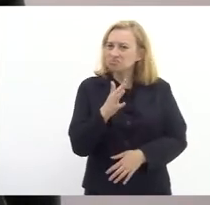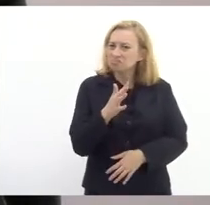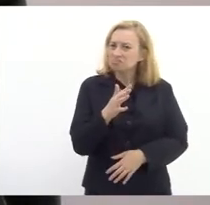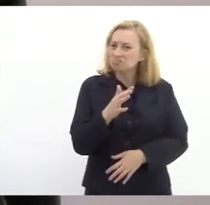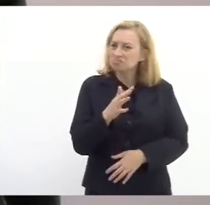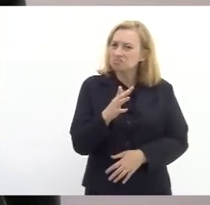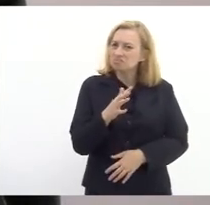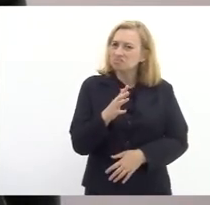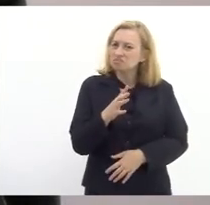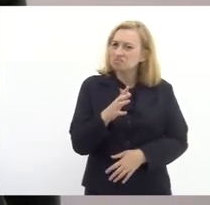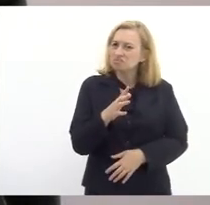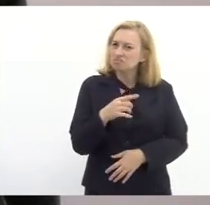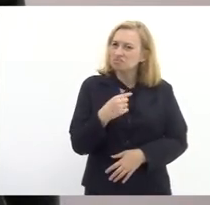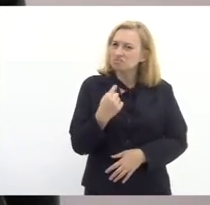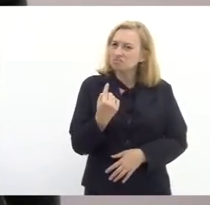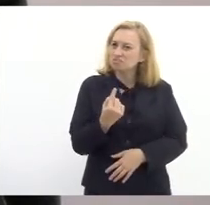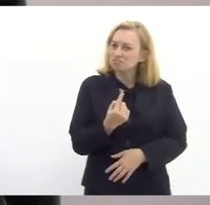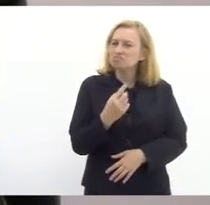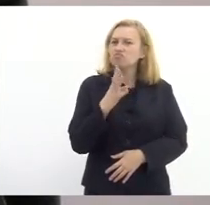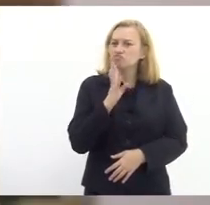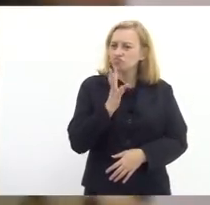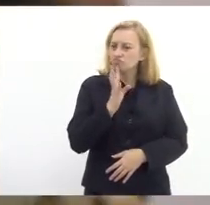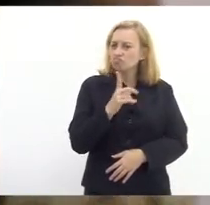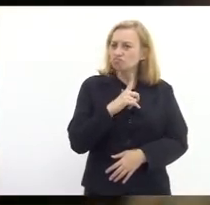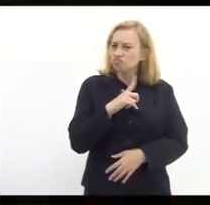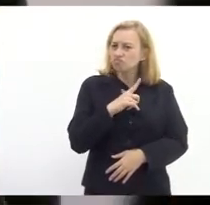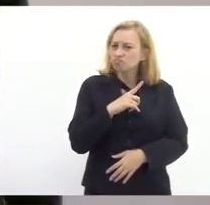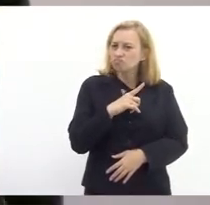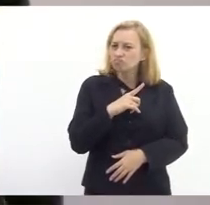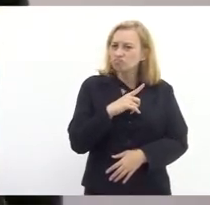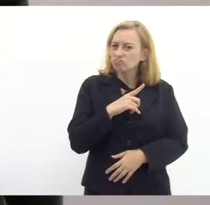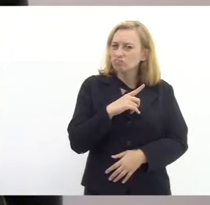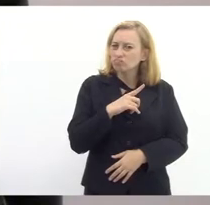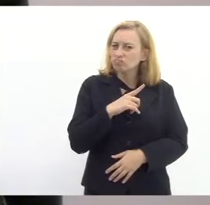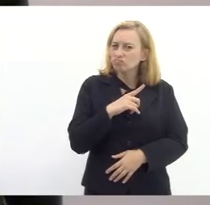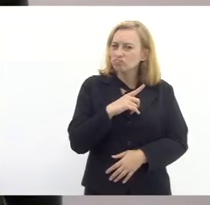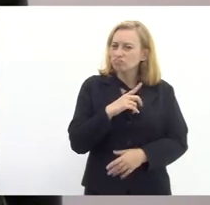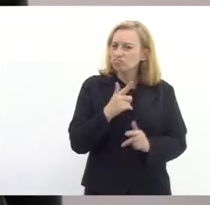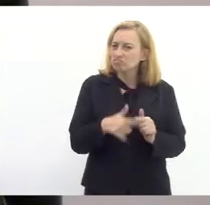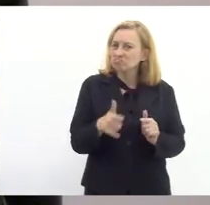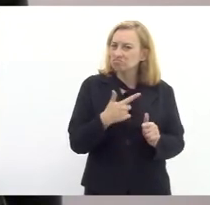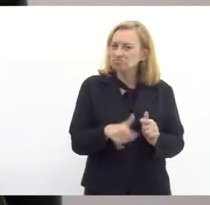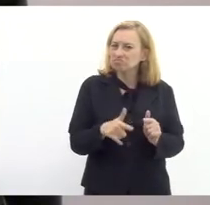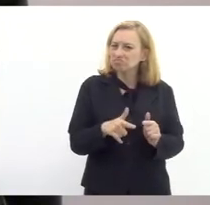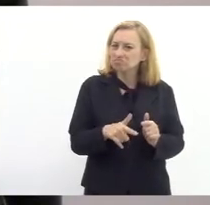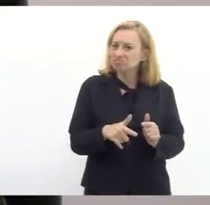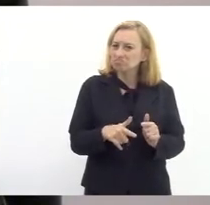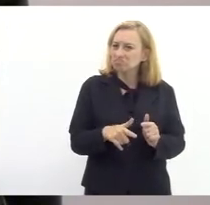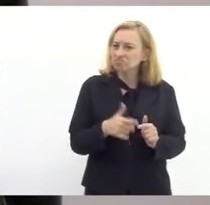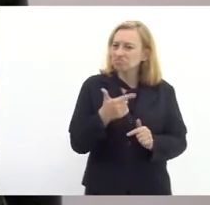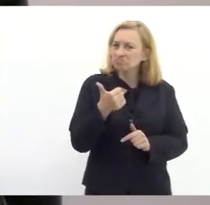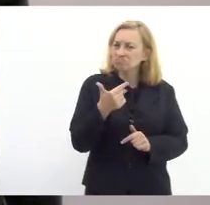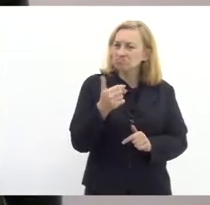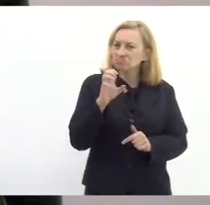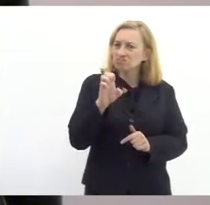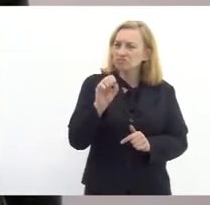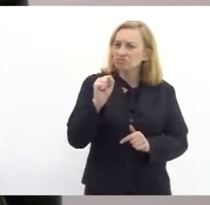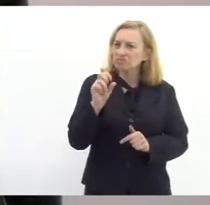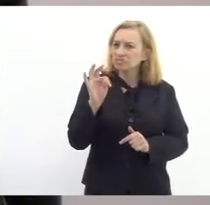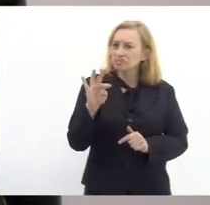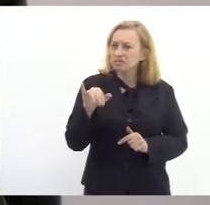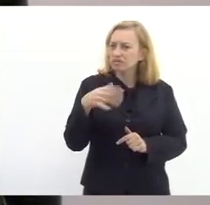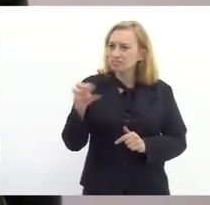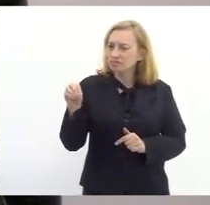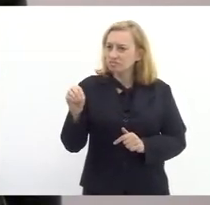pelo menos há dois anos, nós temos conhecimento, quer dizer, a agência, sim, tem conhecimento desse problema das 12 estações. Sim. Né?